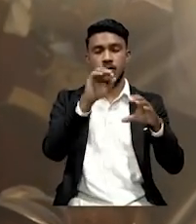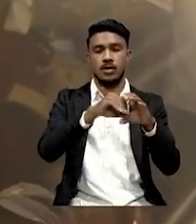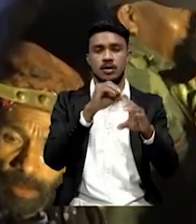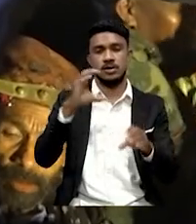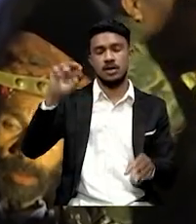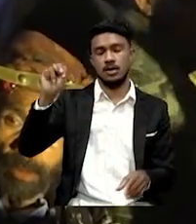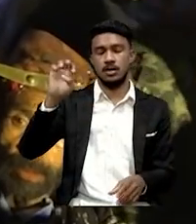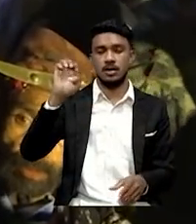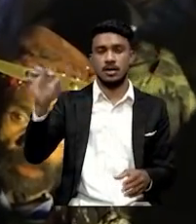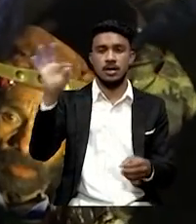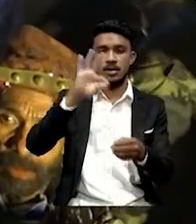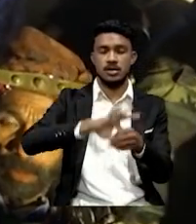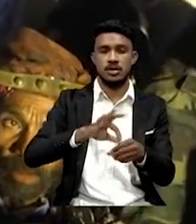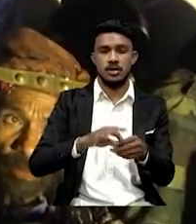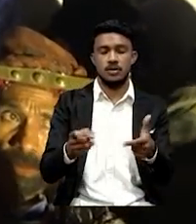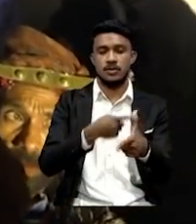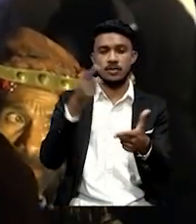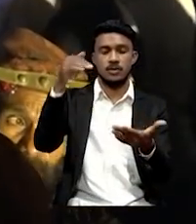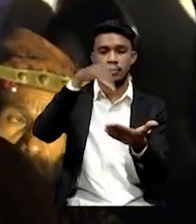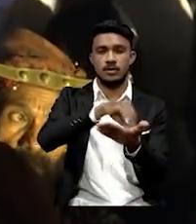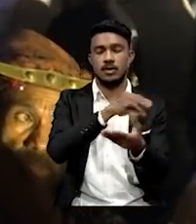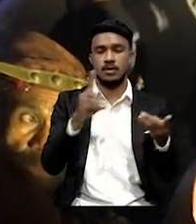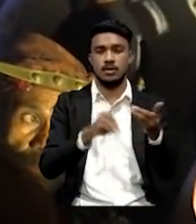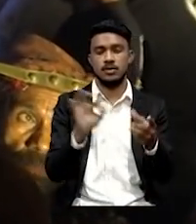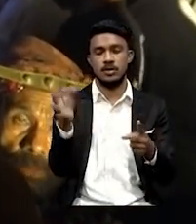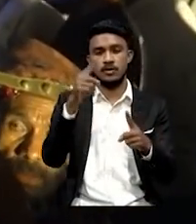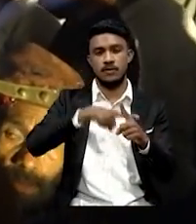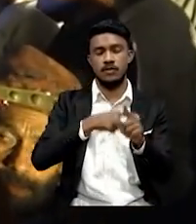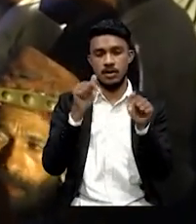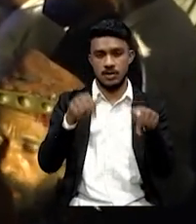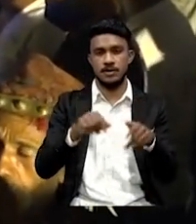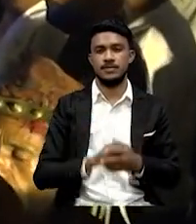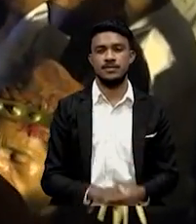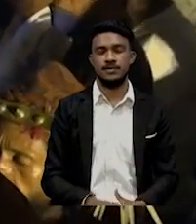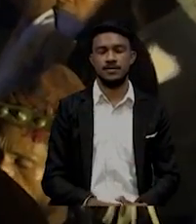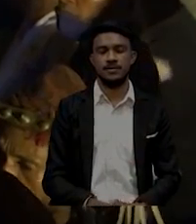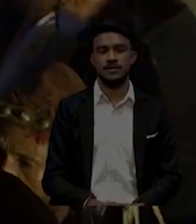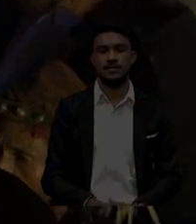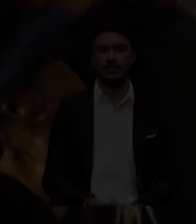são segunda volta, se halau e halorons sanusensia fulangnem. Jacinto Fuca, Zemen.